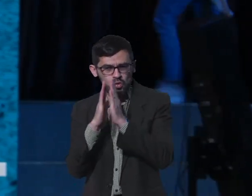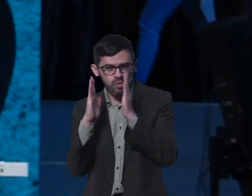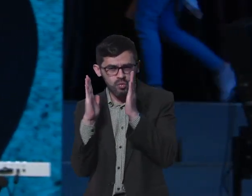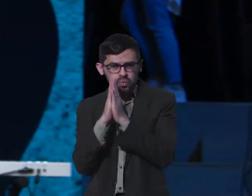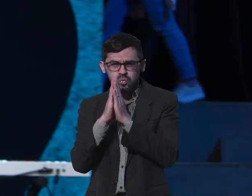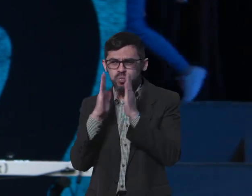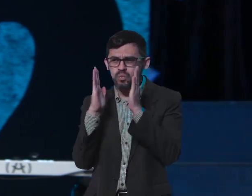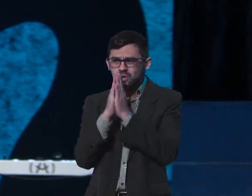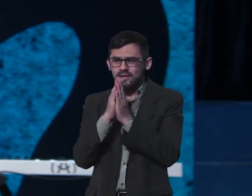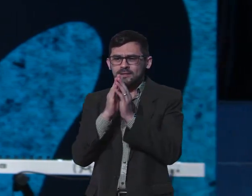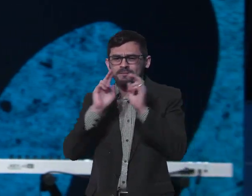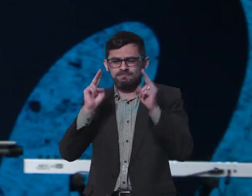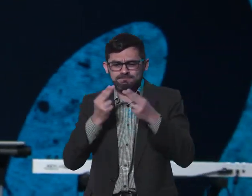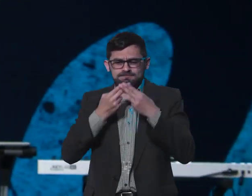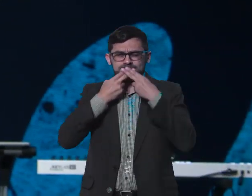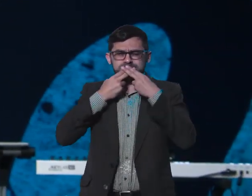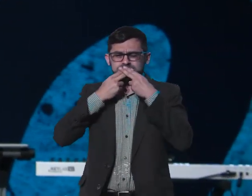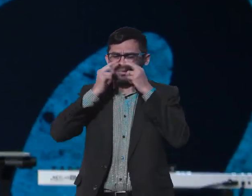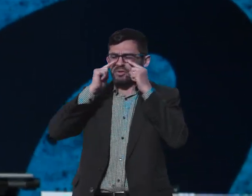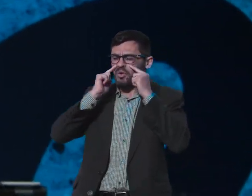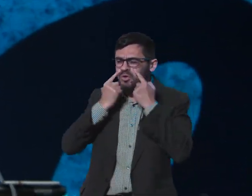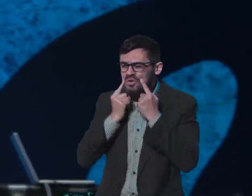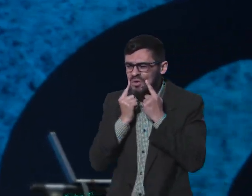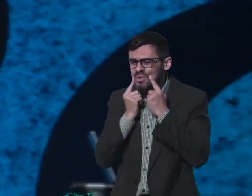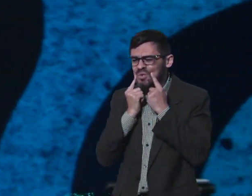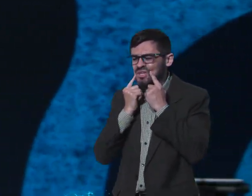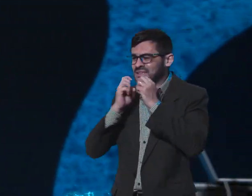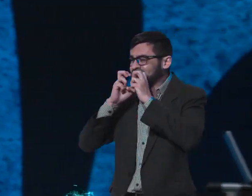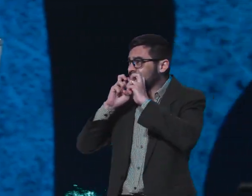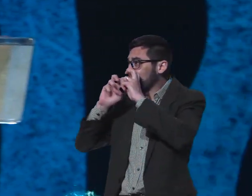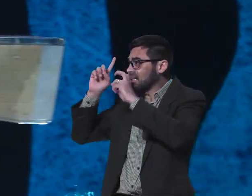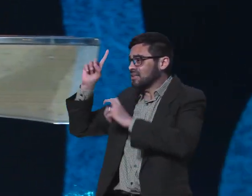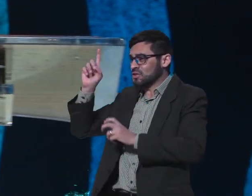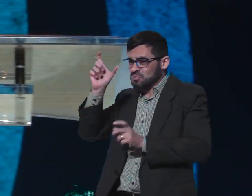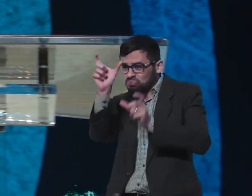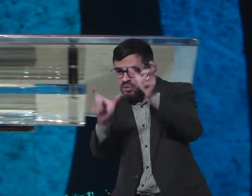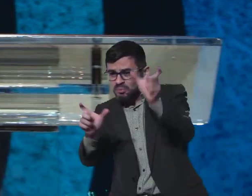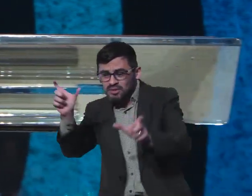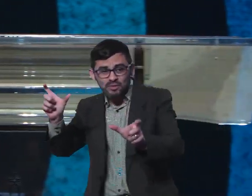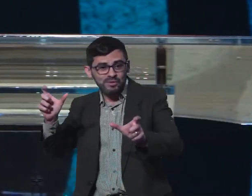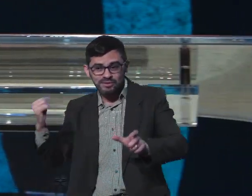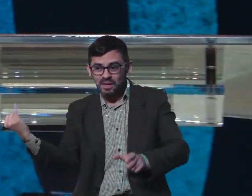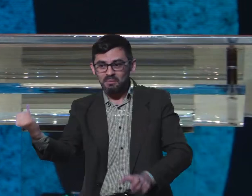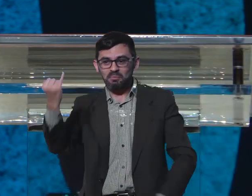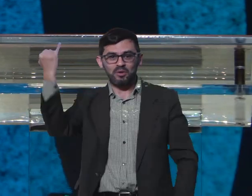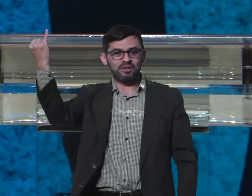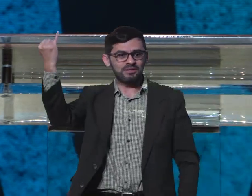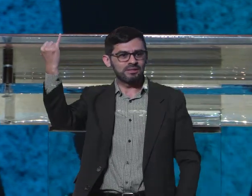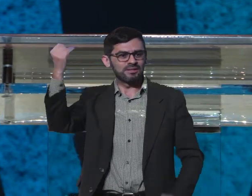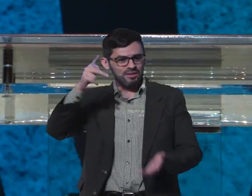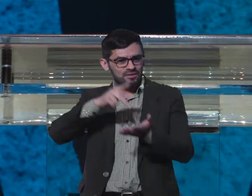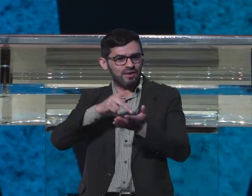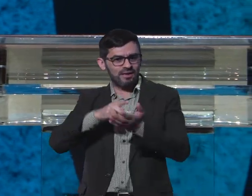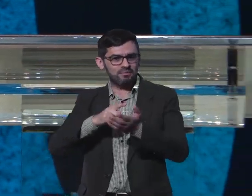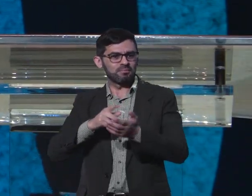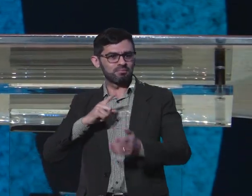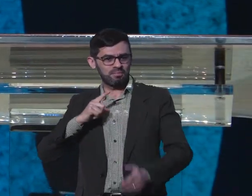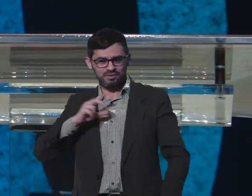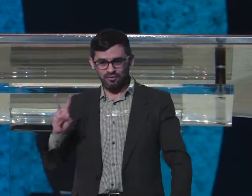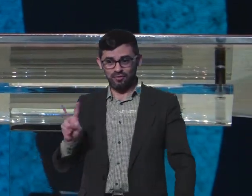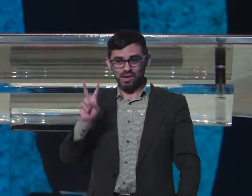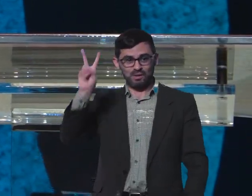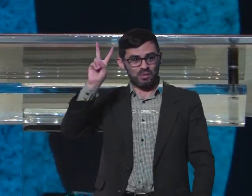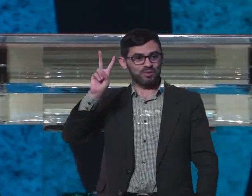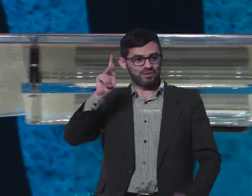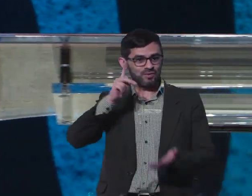orou, você jejuou, você chorou por pessoas que são importantes para você, que moram no seu coração, e